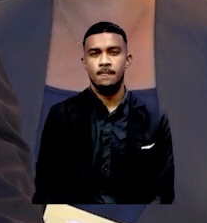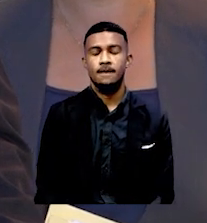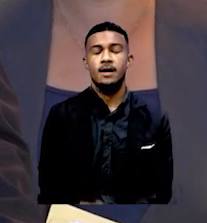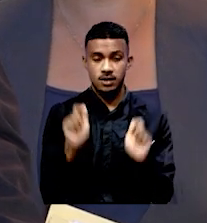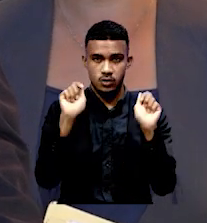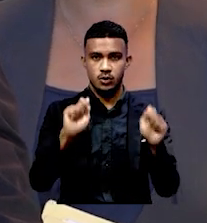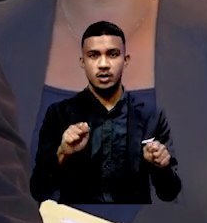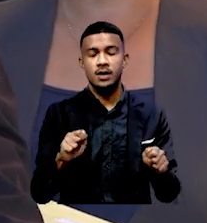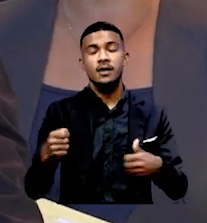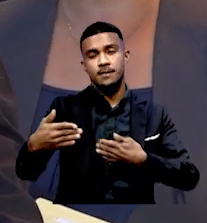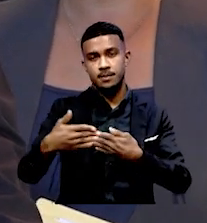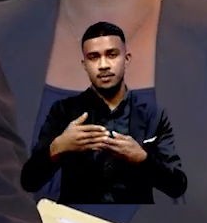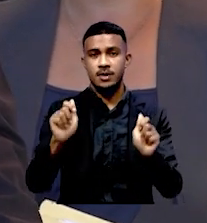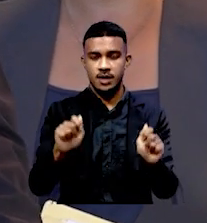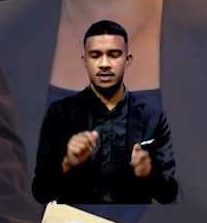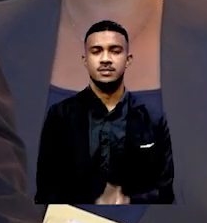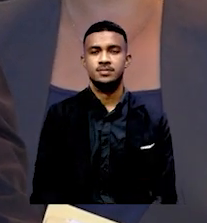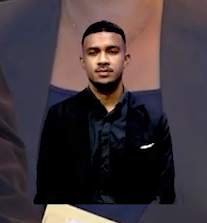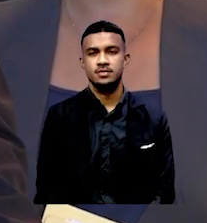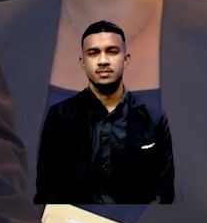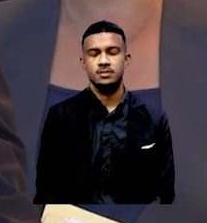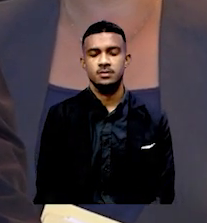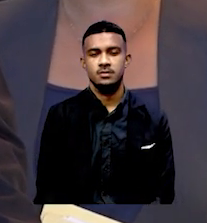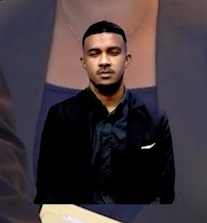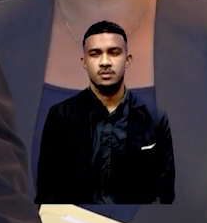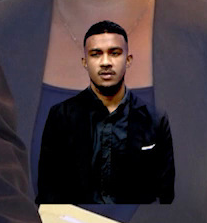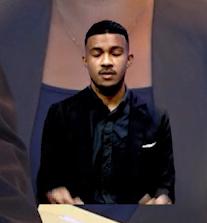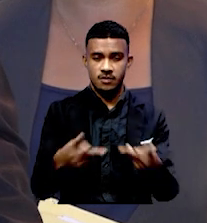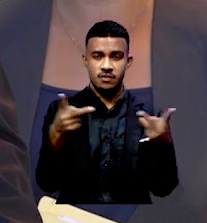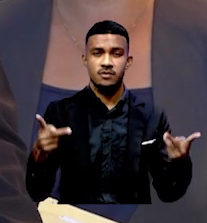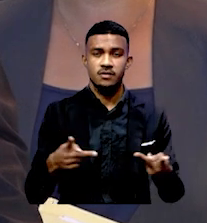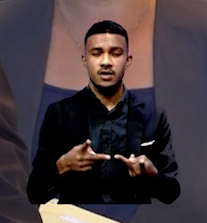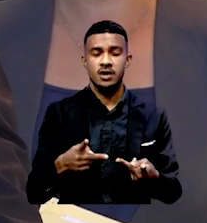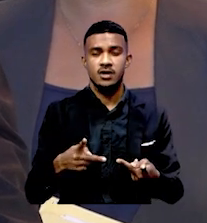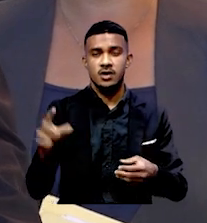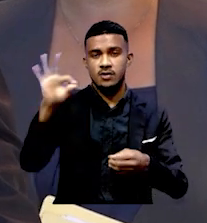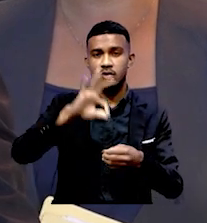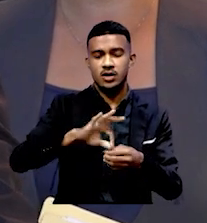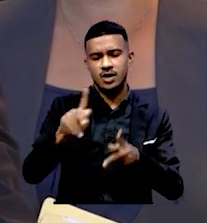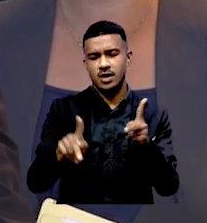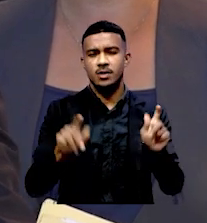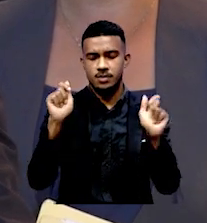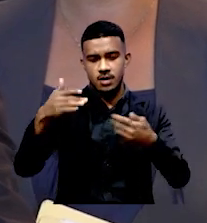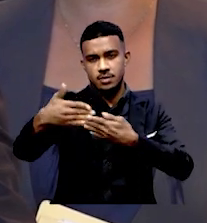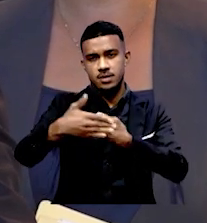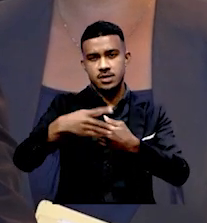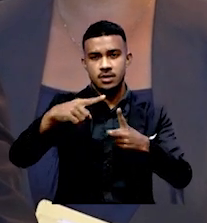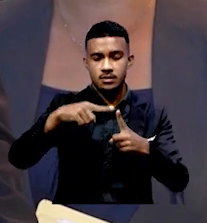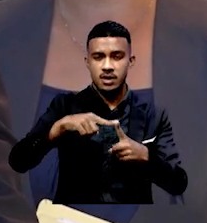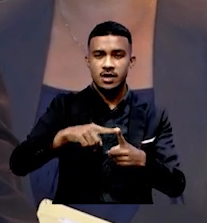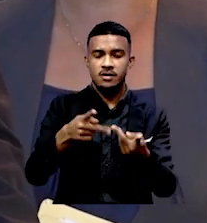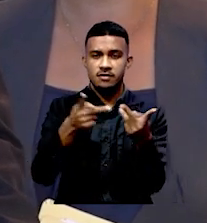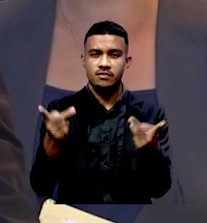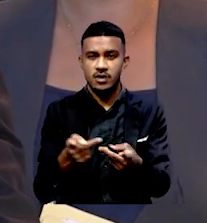Atunune, Bele, o centro de votação, né, tem a população ser bem bicicleta, vai a centro de votação ser